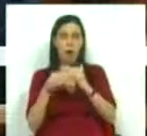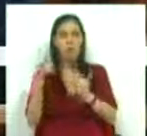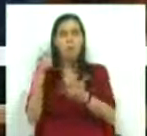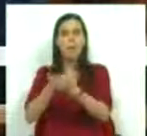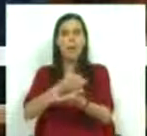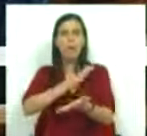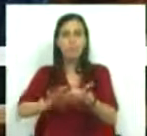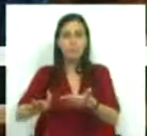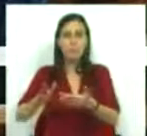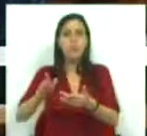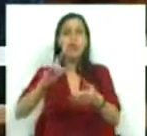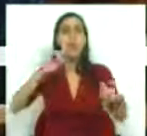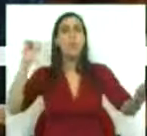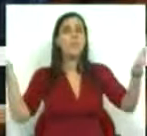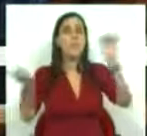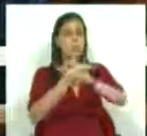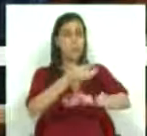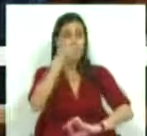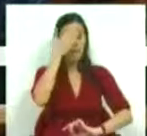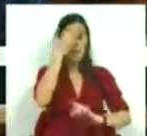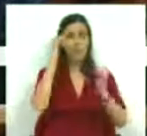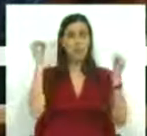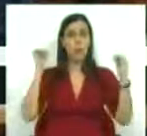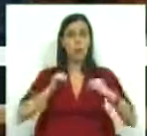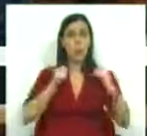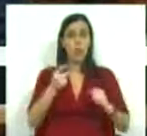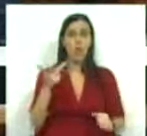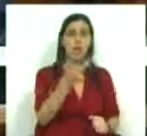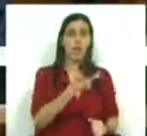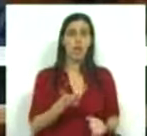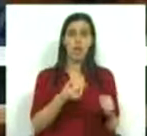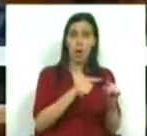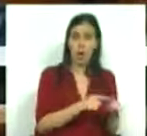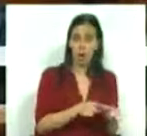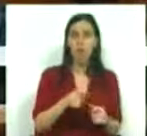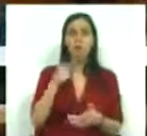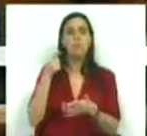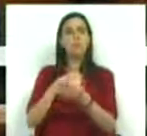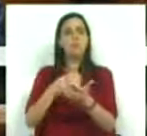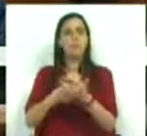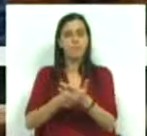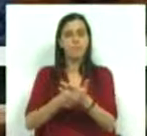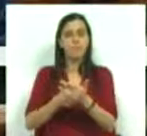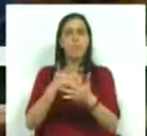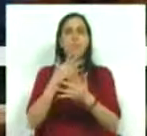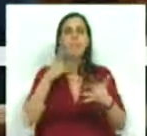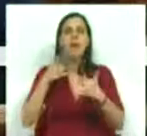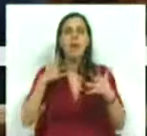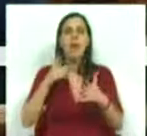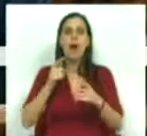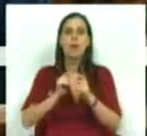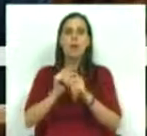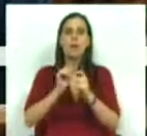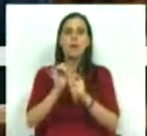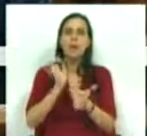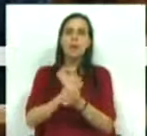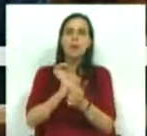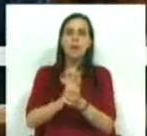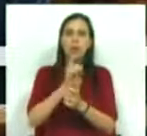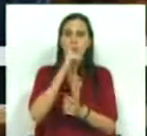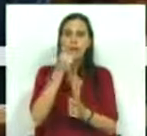isentar, ao contrário do que previa o memorando de entendimento com a Troika, de tributação a maioria das prestações sociais,